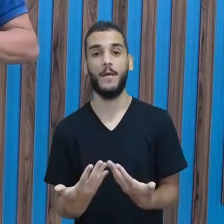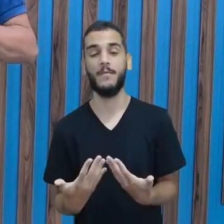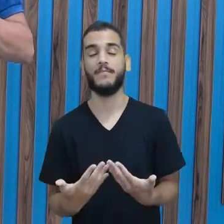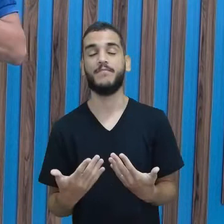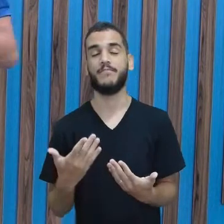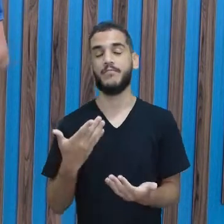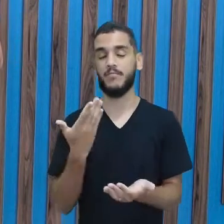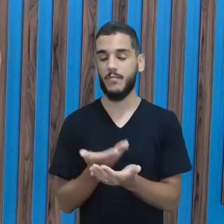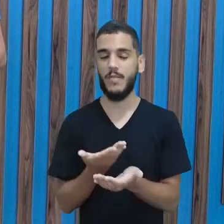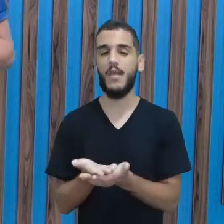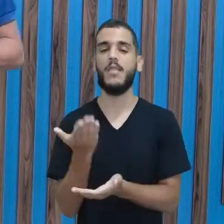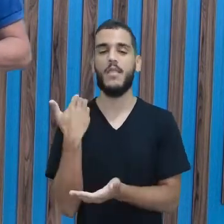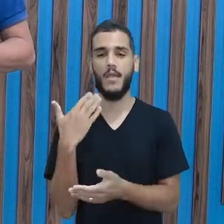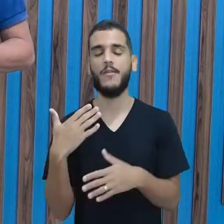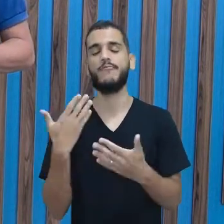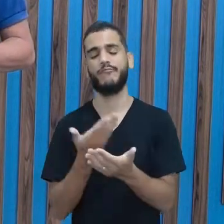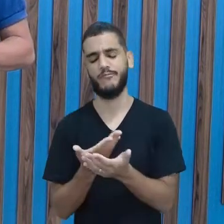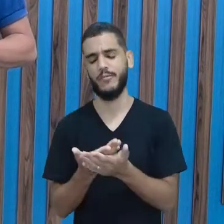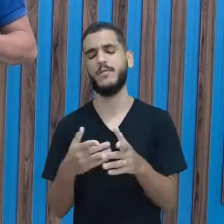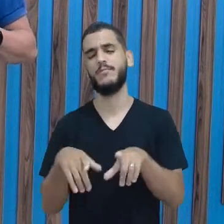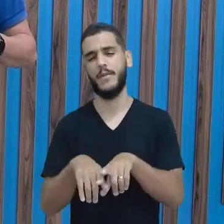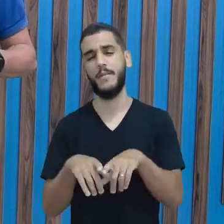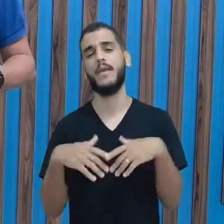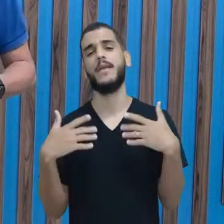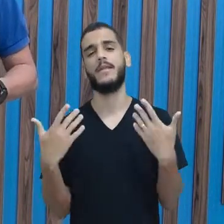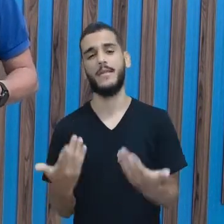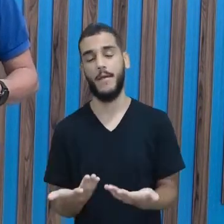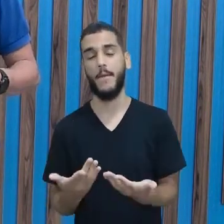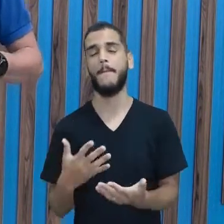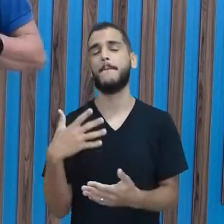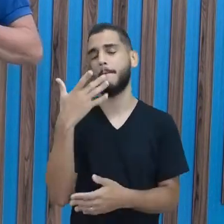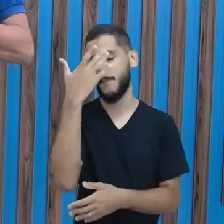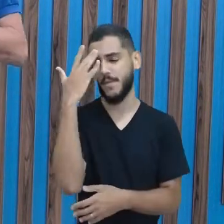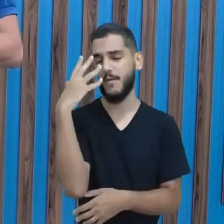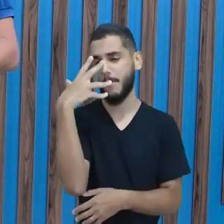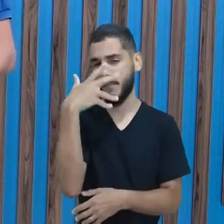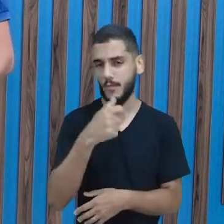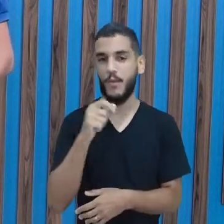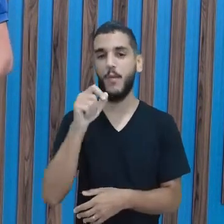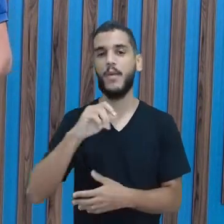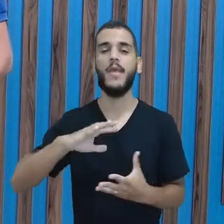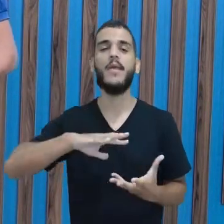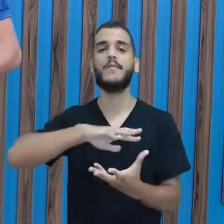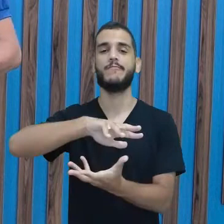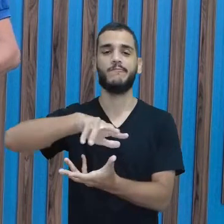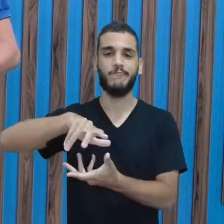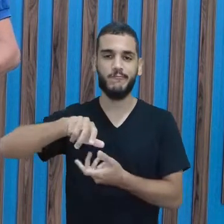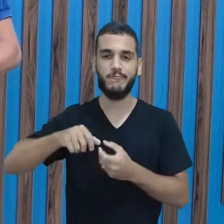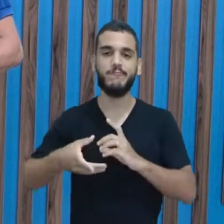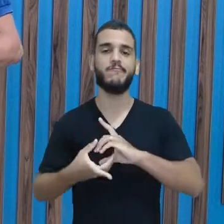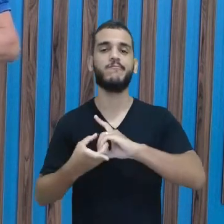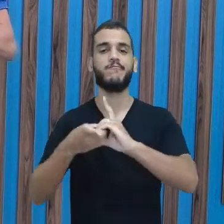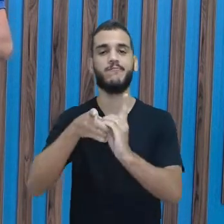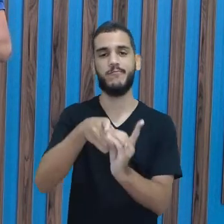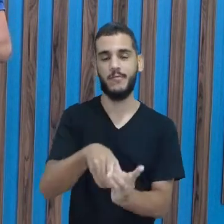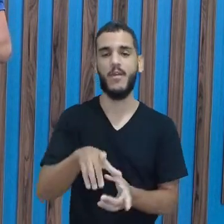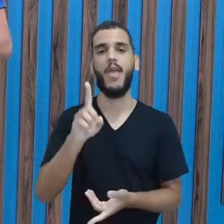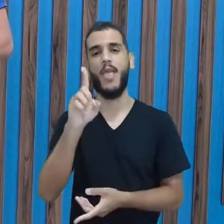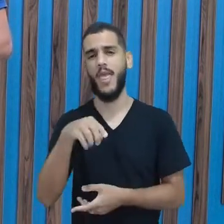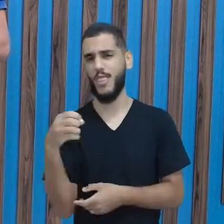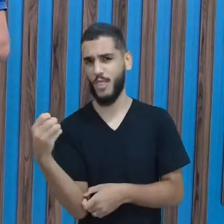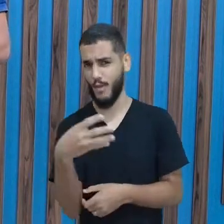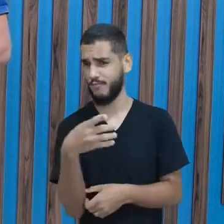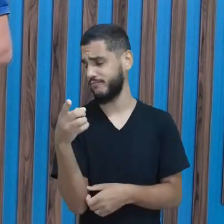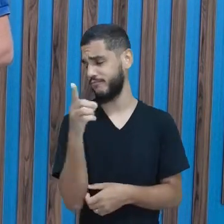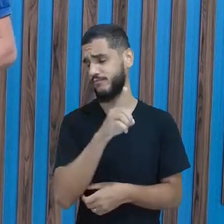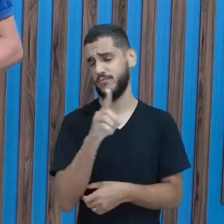vamos continuar com ele ainda hoje. Até porque, meu povo bonito, a globalização é um fenômeno não tão novo, não